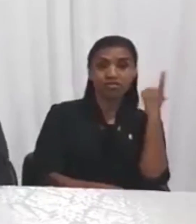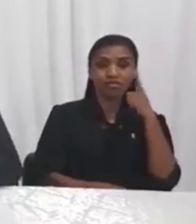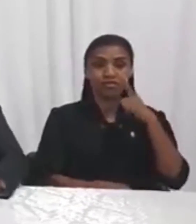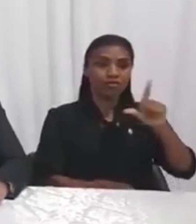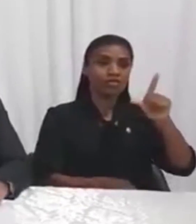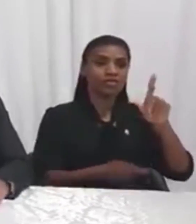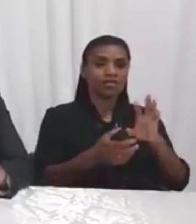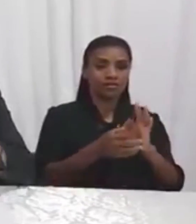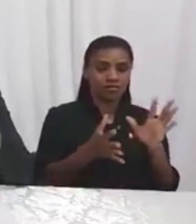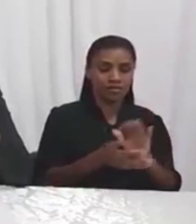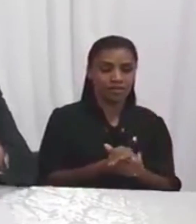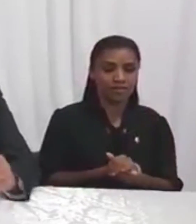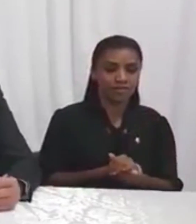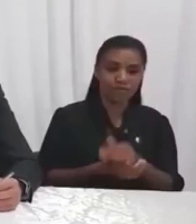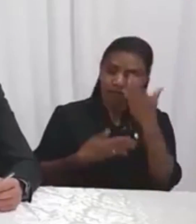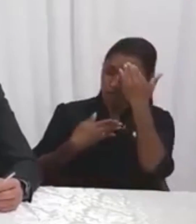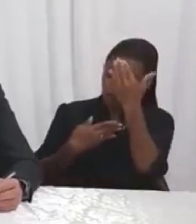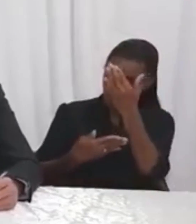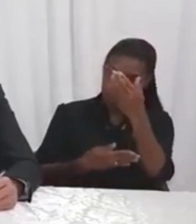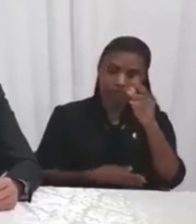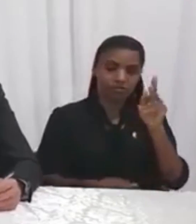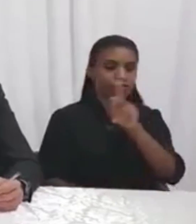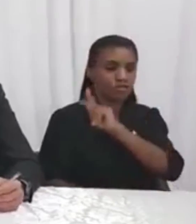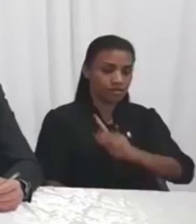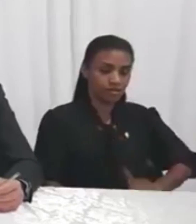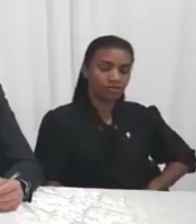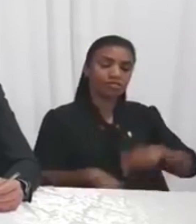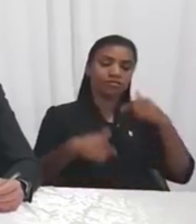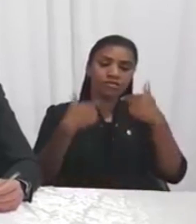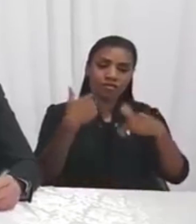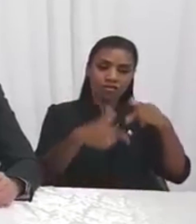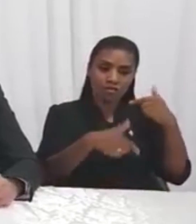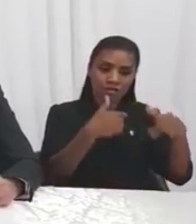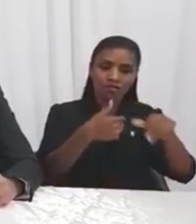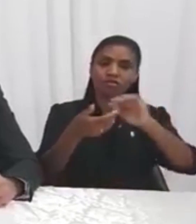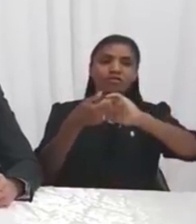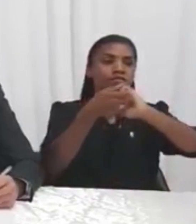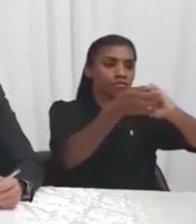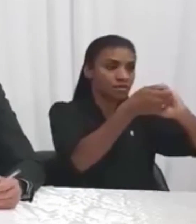crise. Olha, obrigado, presidente. Trabalhamos,